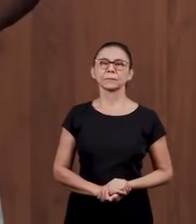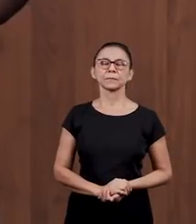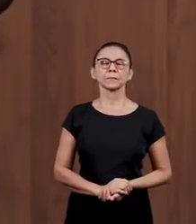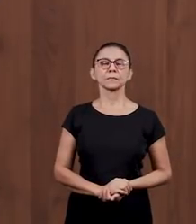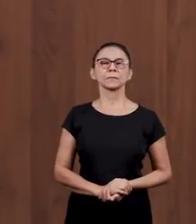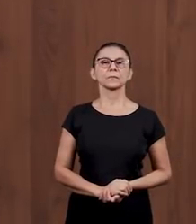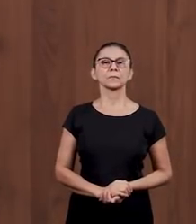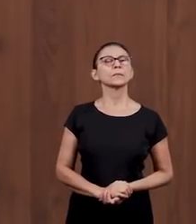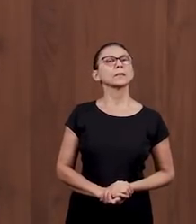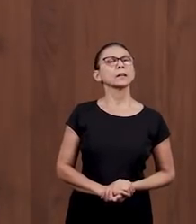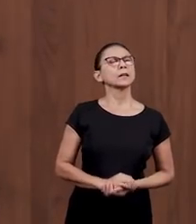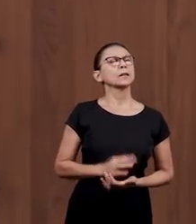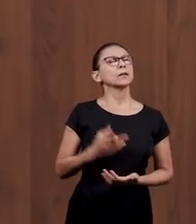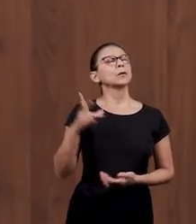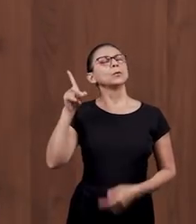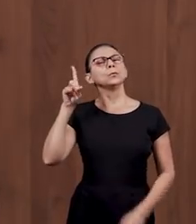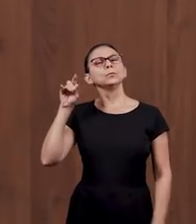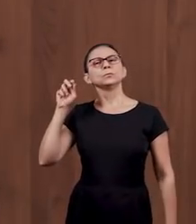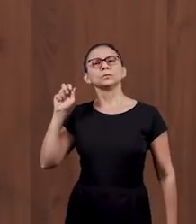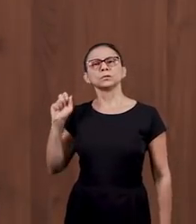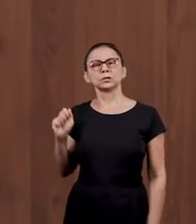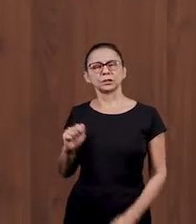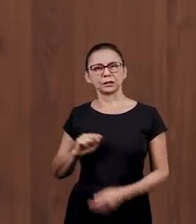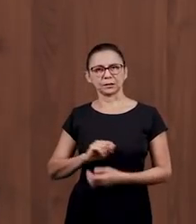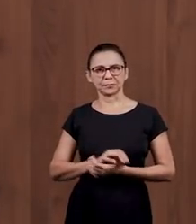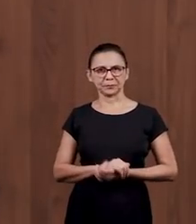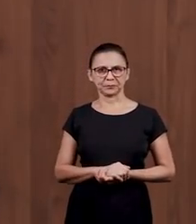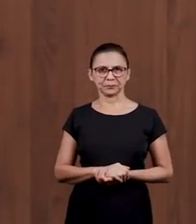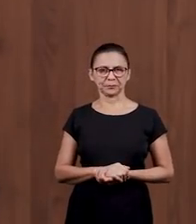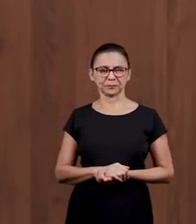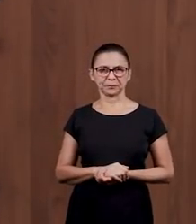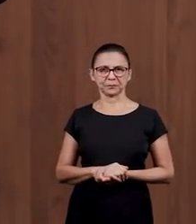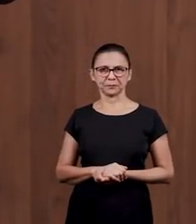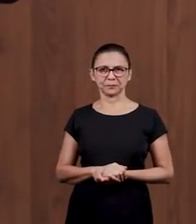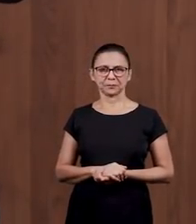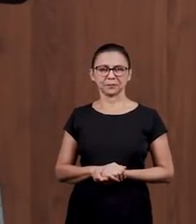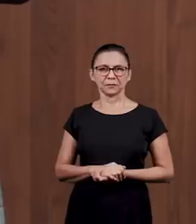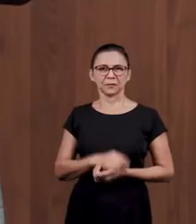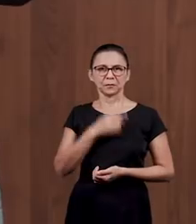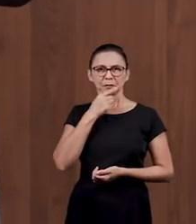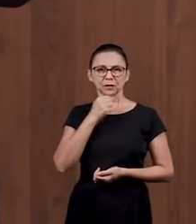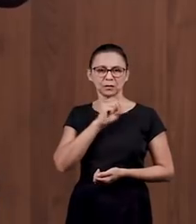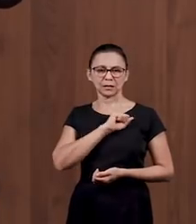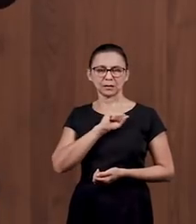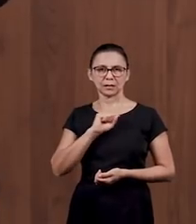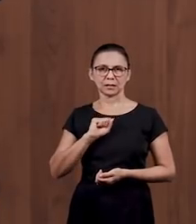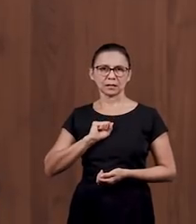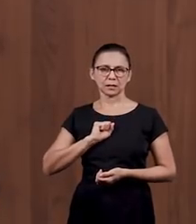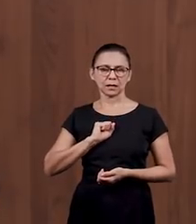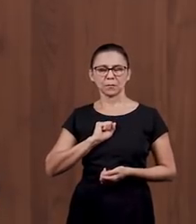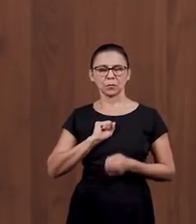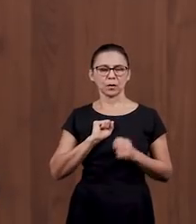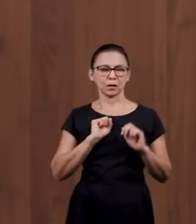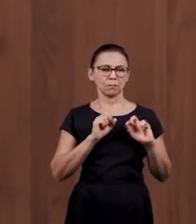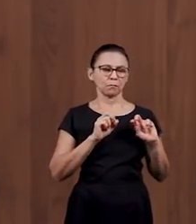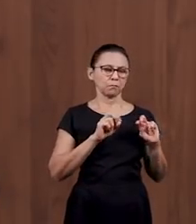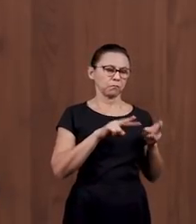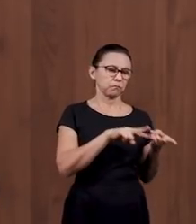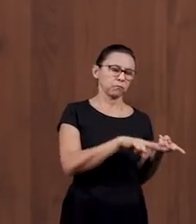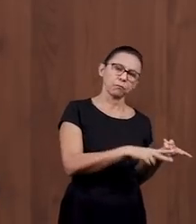E um dia, Samuel estava deitado para dormir e Samuel ouviu uma voz que